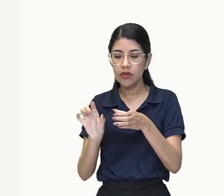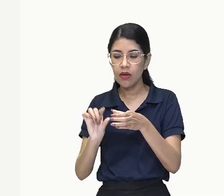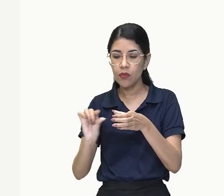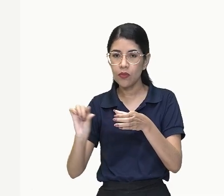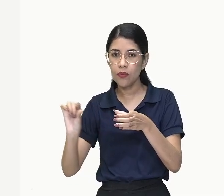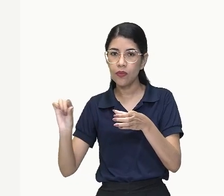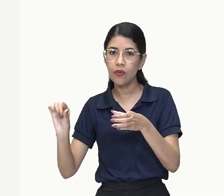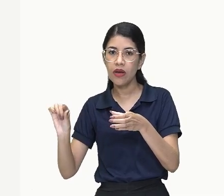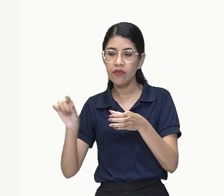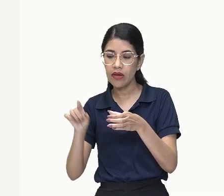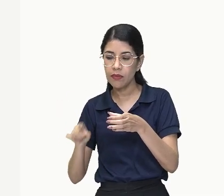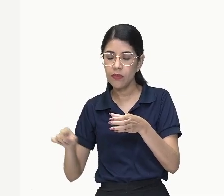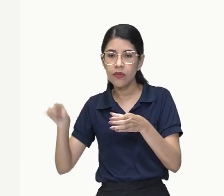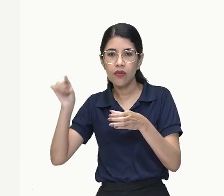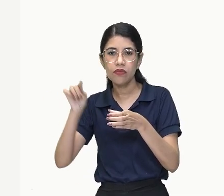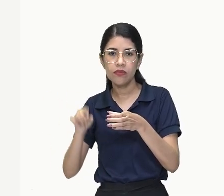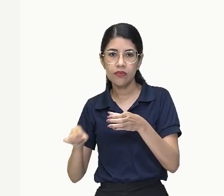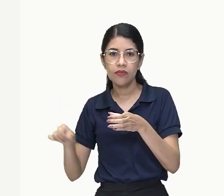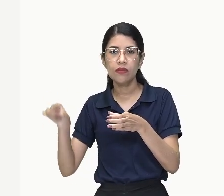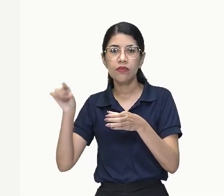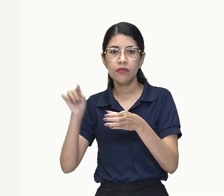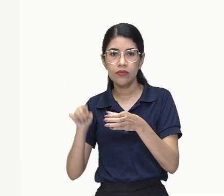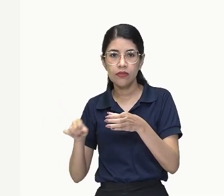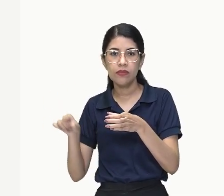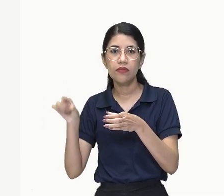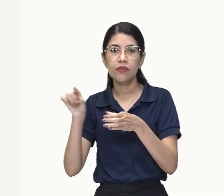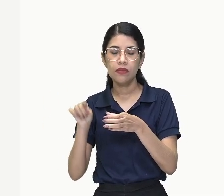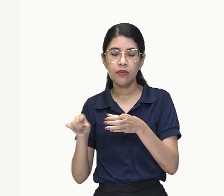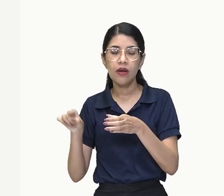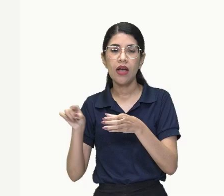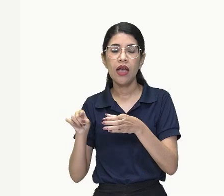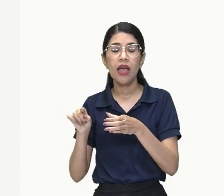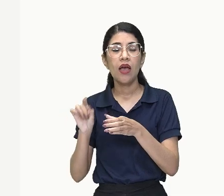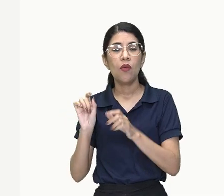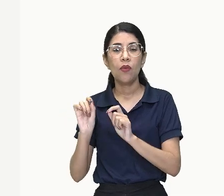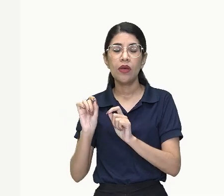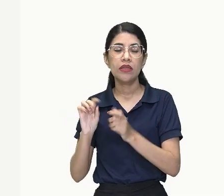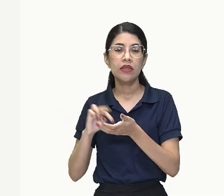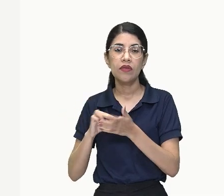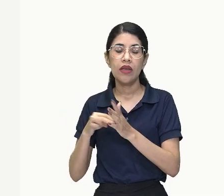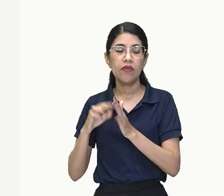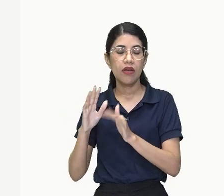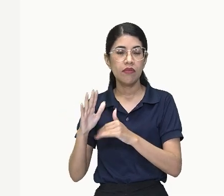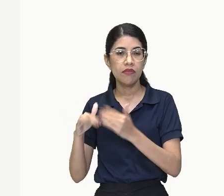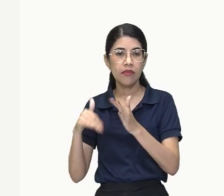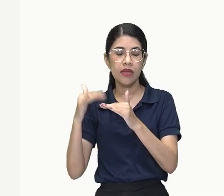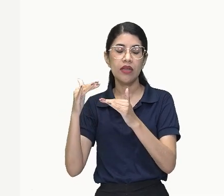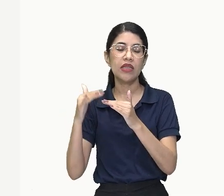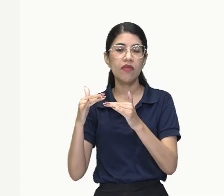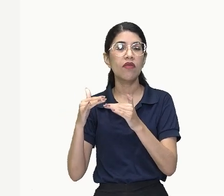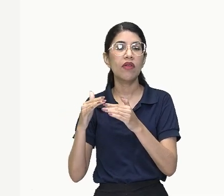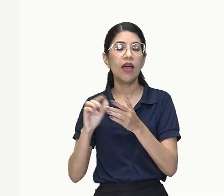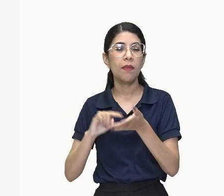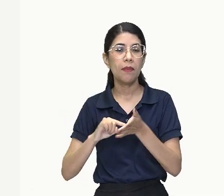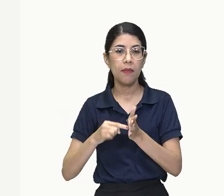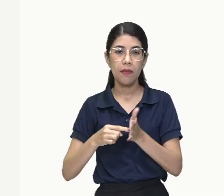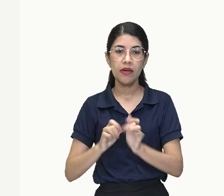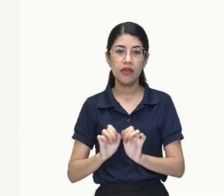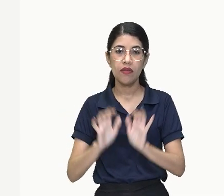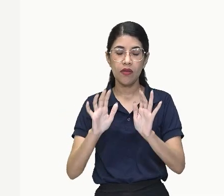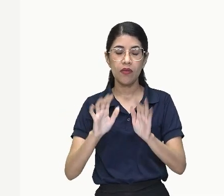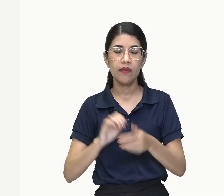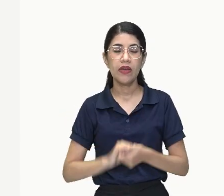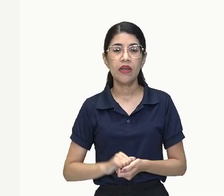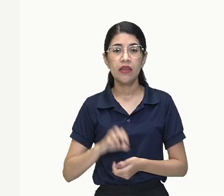vai movimentar a roda, e isso é o que revolucionou aí a máquina a vapor. Então, James